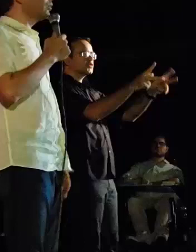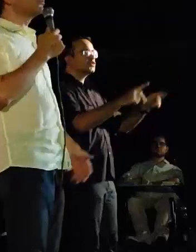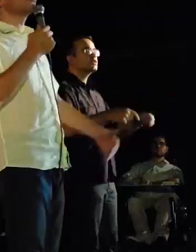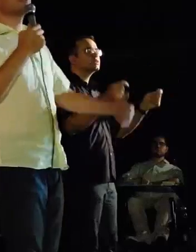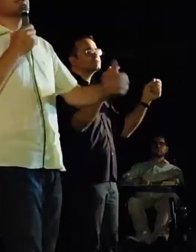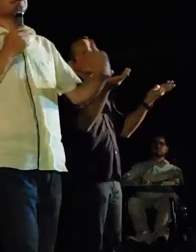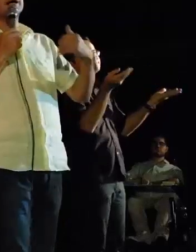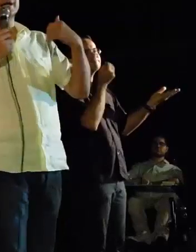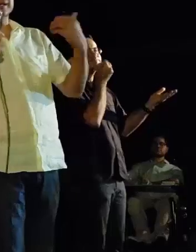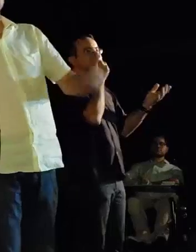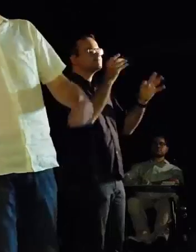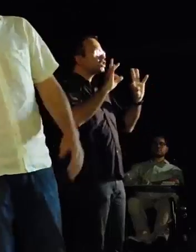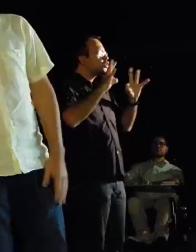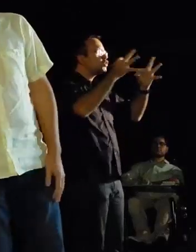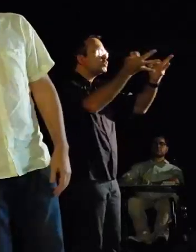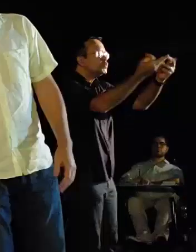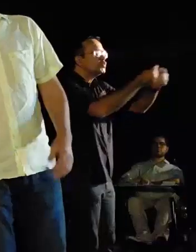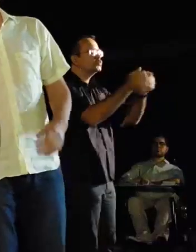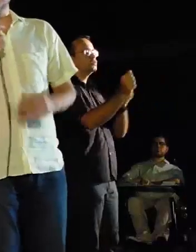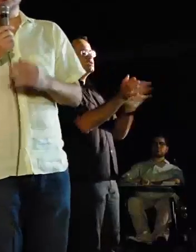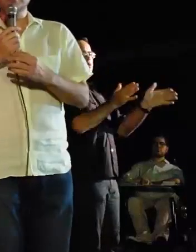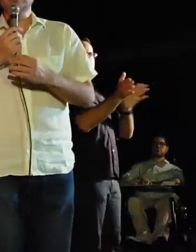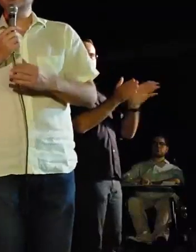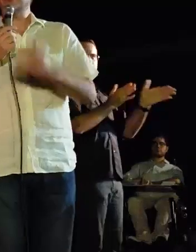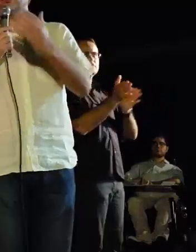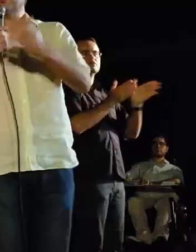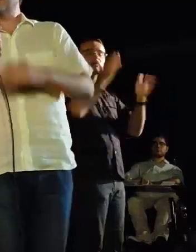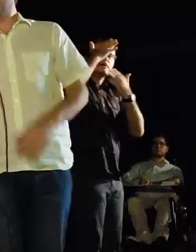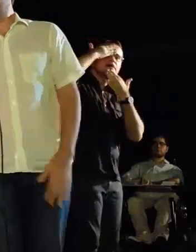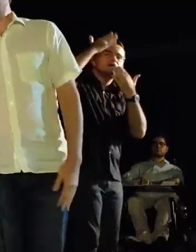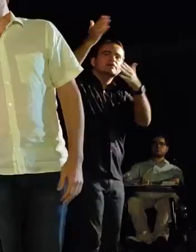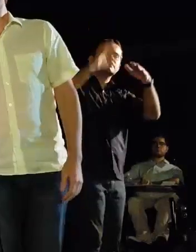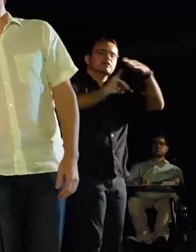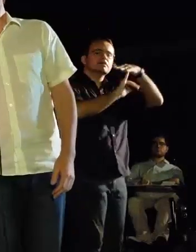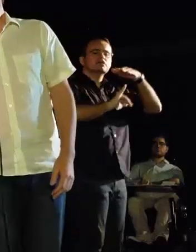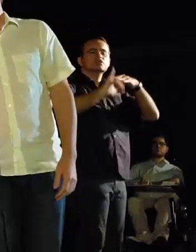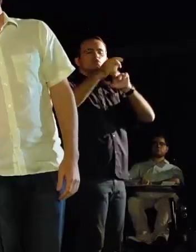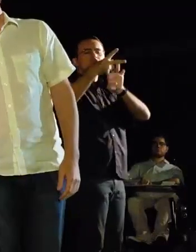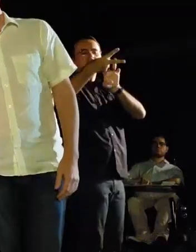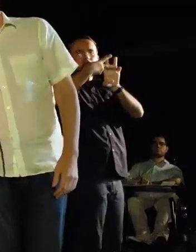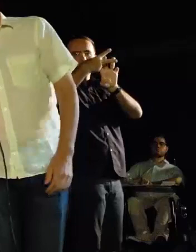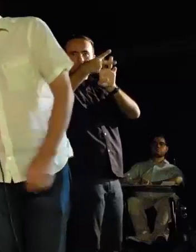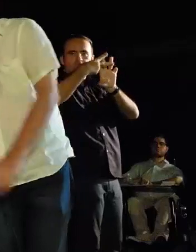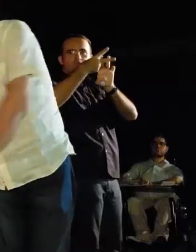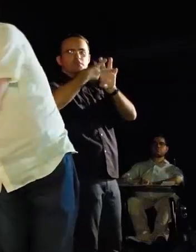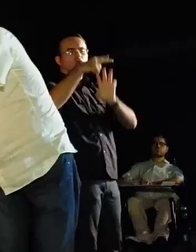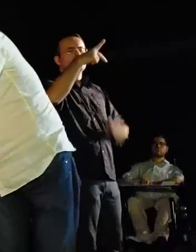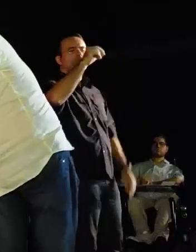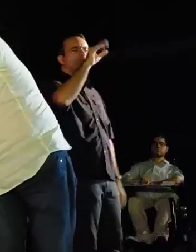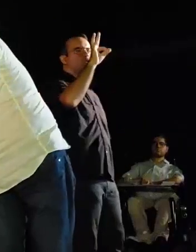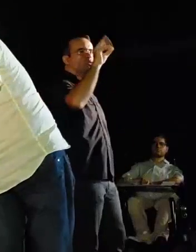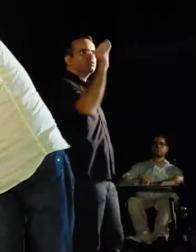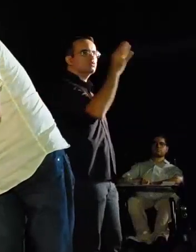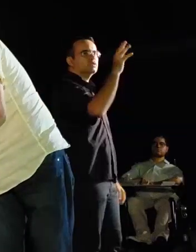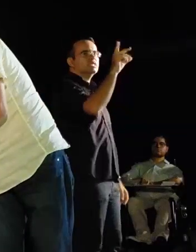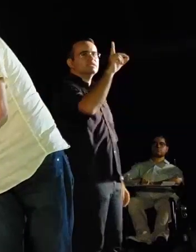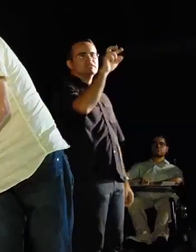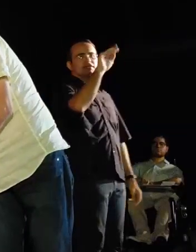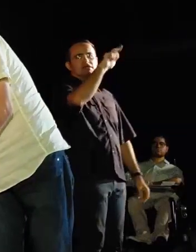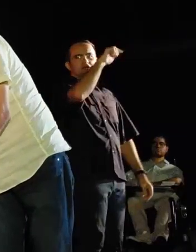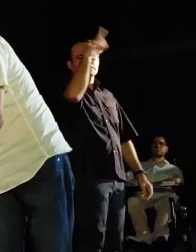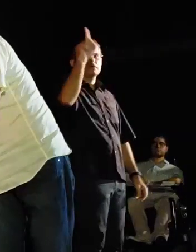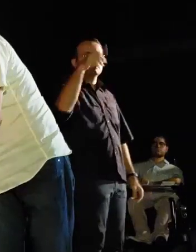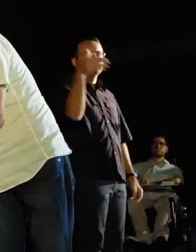coubessem todos e agradecemos por demais o Instituto Dragão do Mar e o Porto Dragão pela possibilidade de estarmos aqui